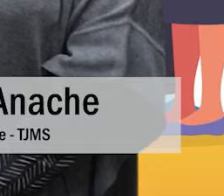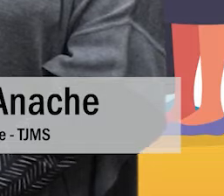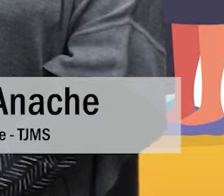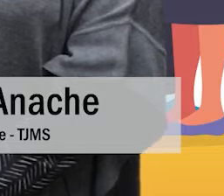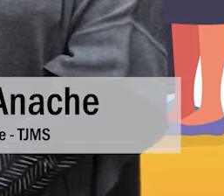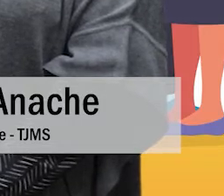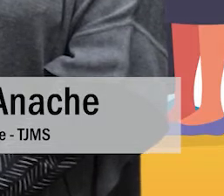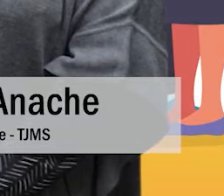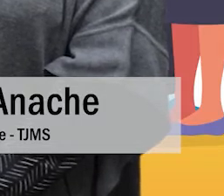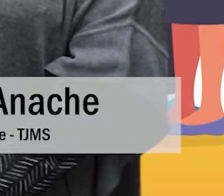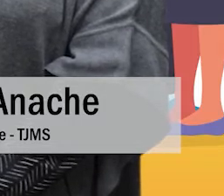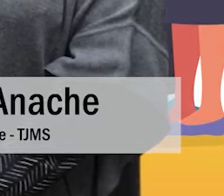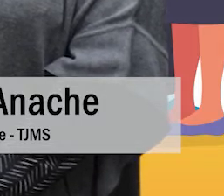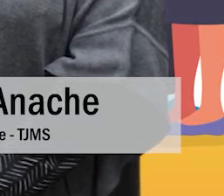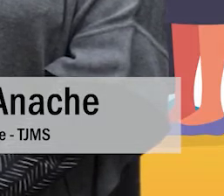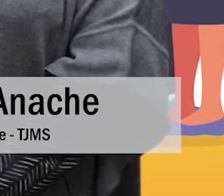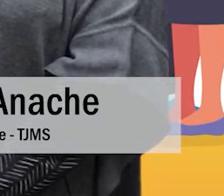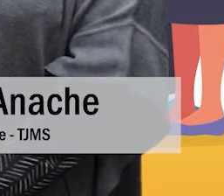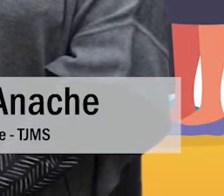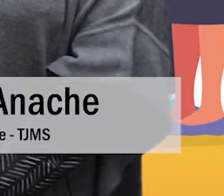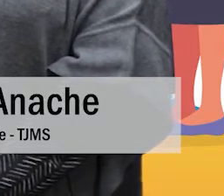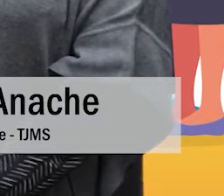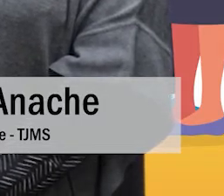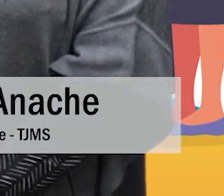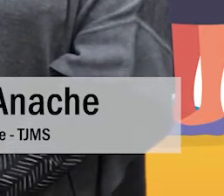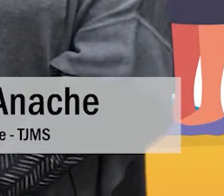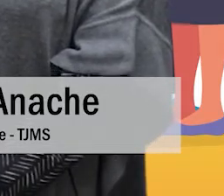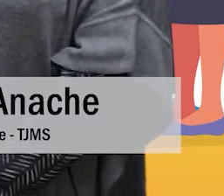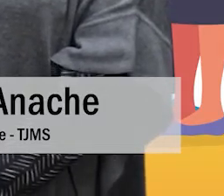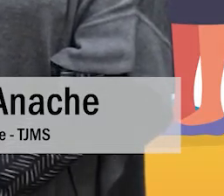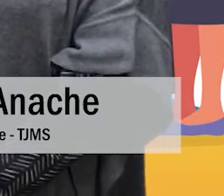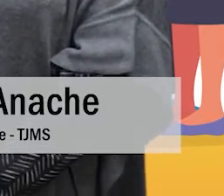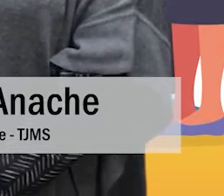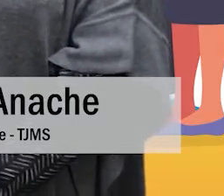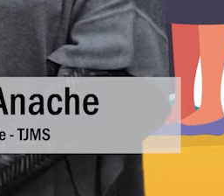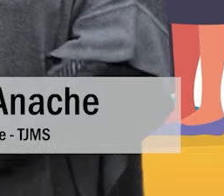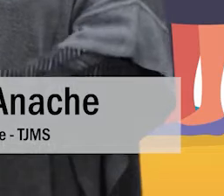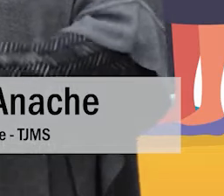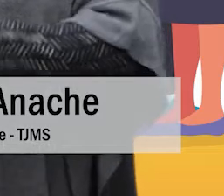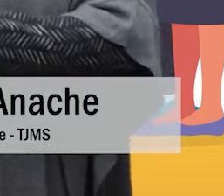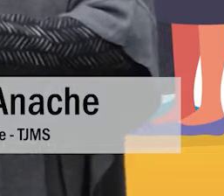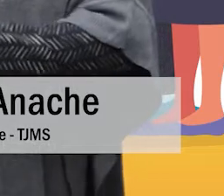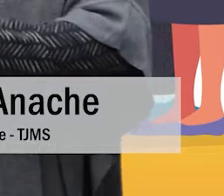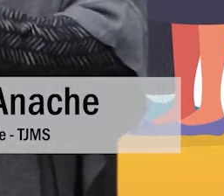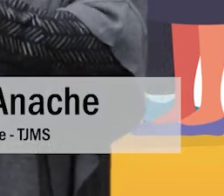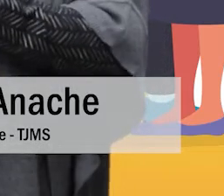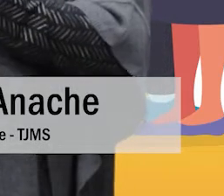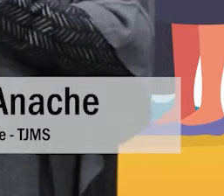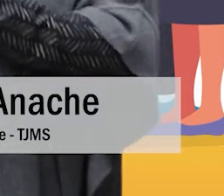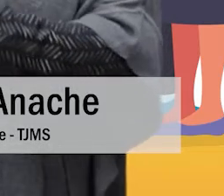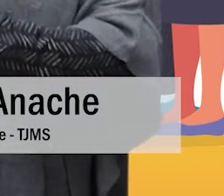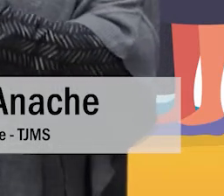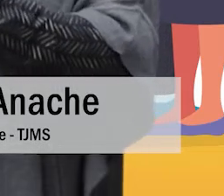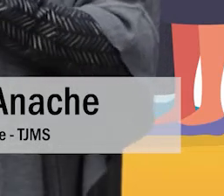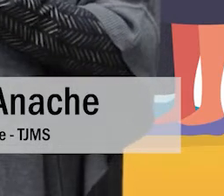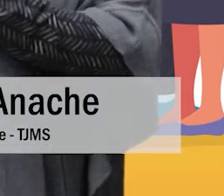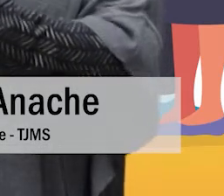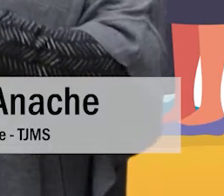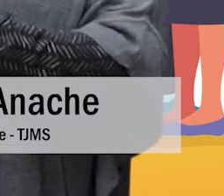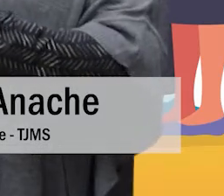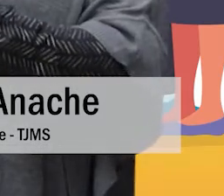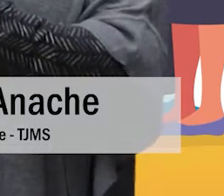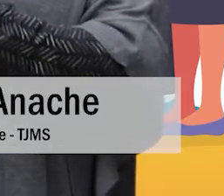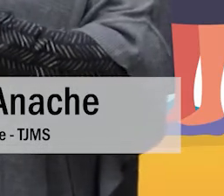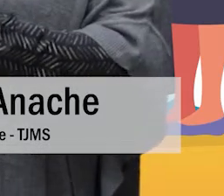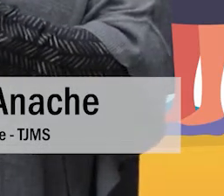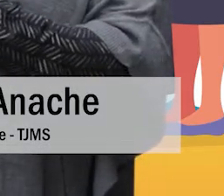adolescente, sobretudo adolescente, né, não quiser ficar mais naquela casa, ele pode sair? Olha, é feito todo um trabalho através